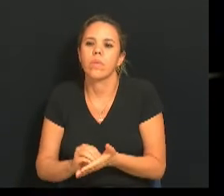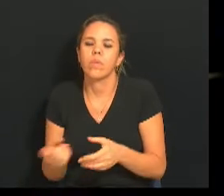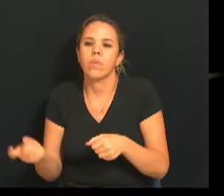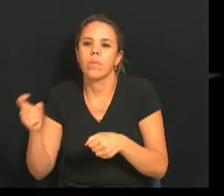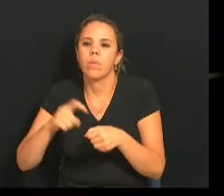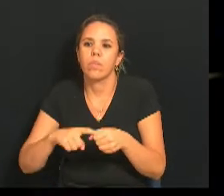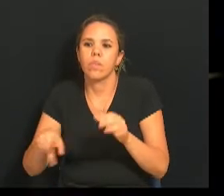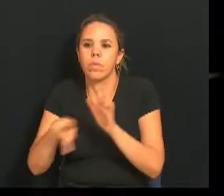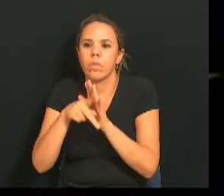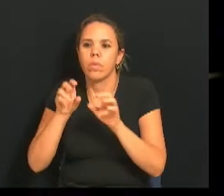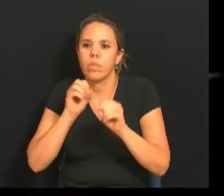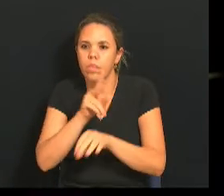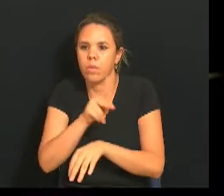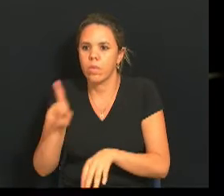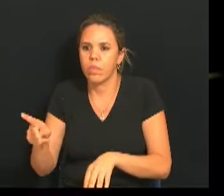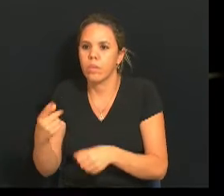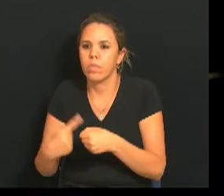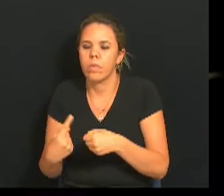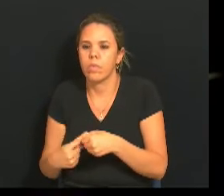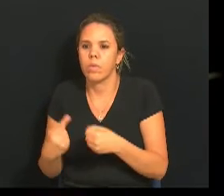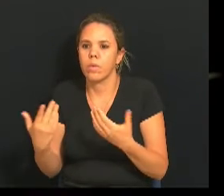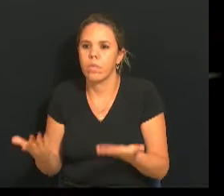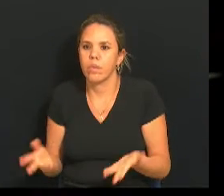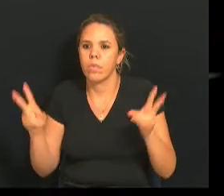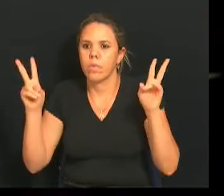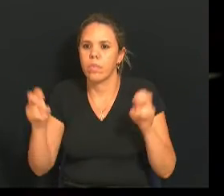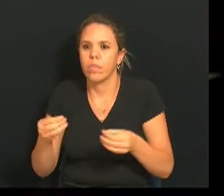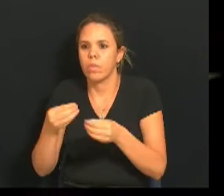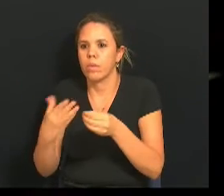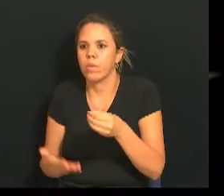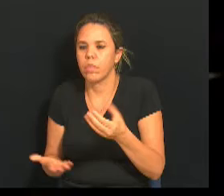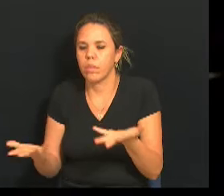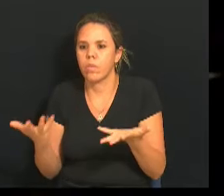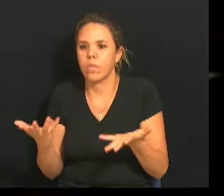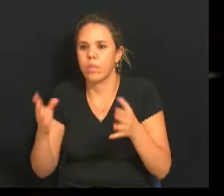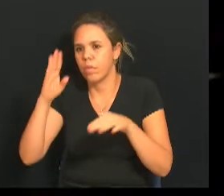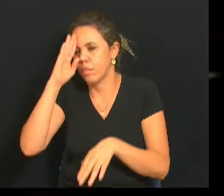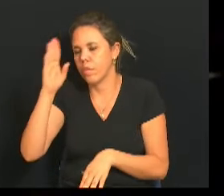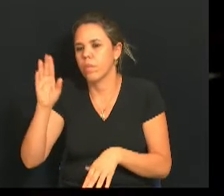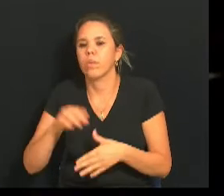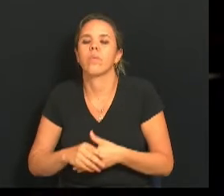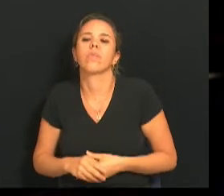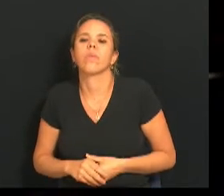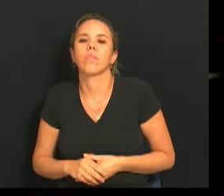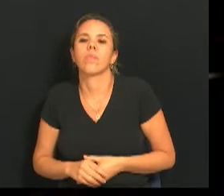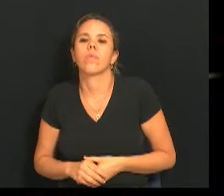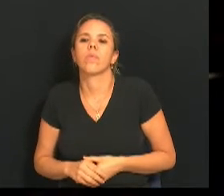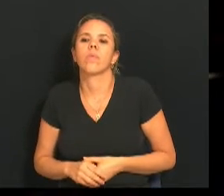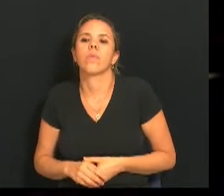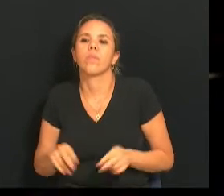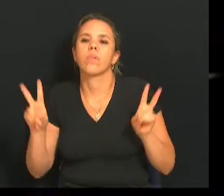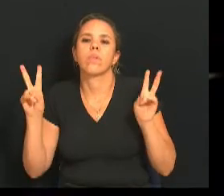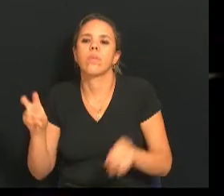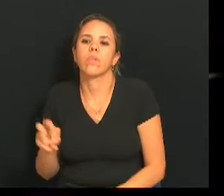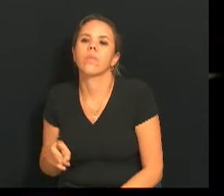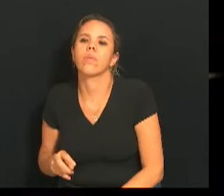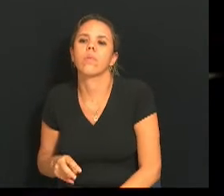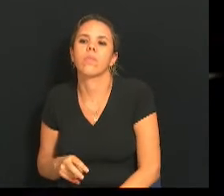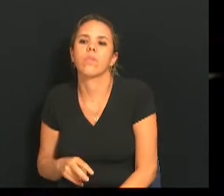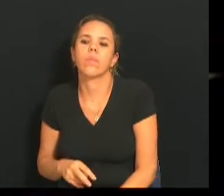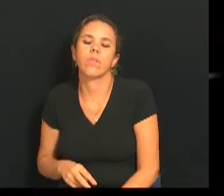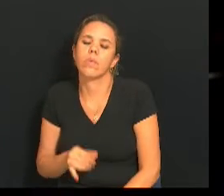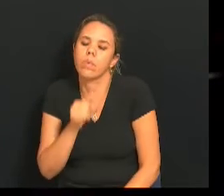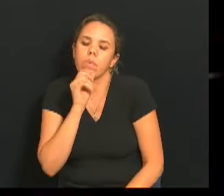próprios educadores da rede municipal. Em relação ao conteúdo, eu queria fazer um destaque, que é o item referente a dar direção.